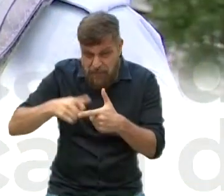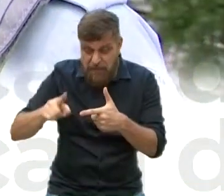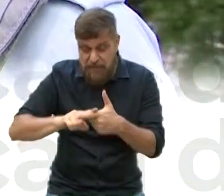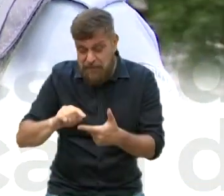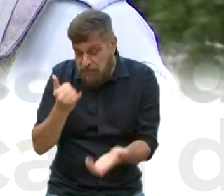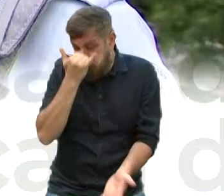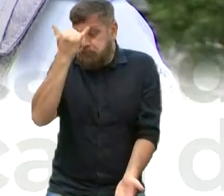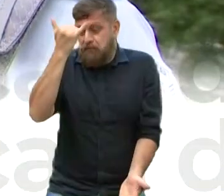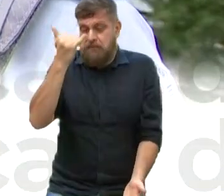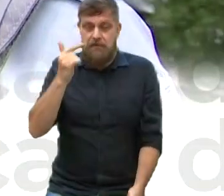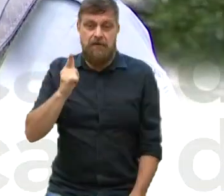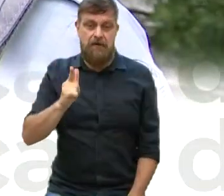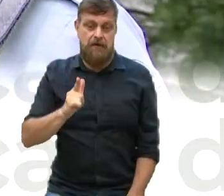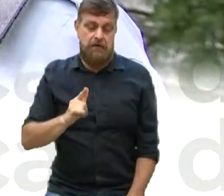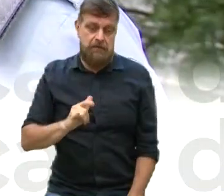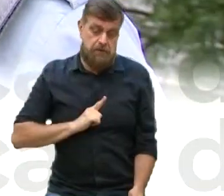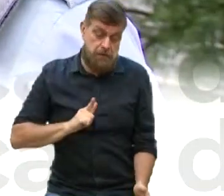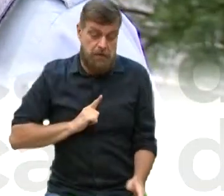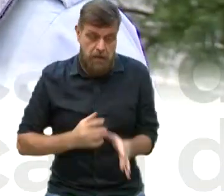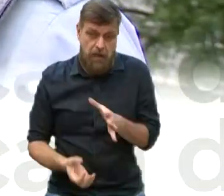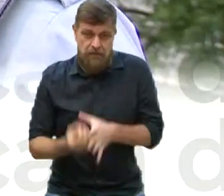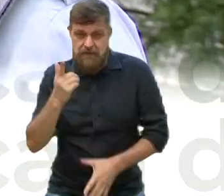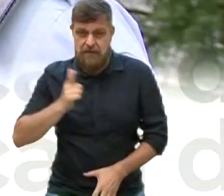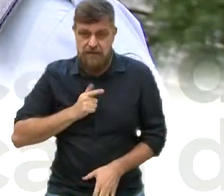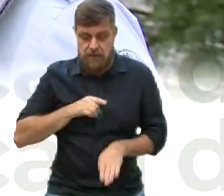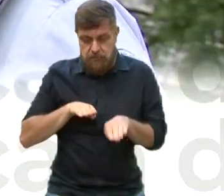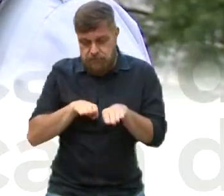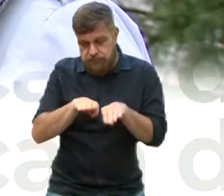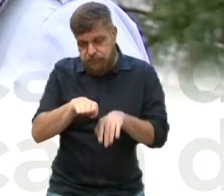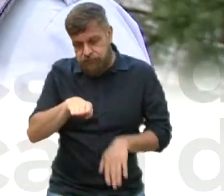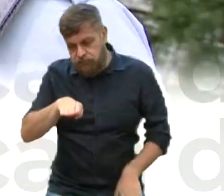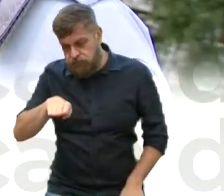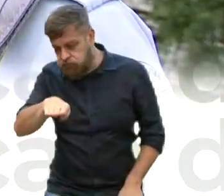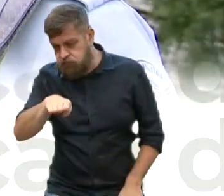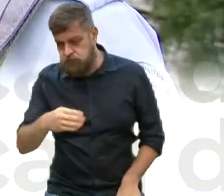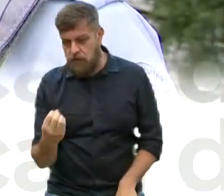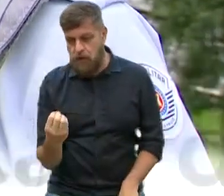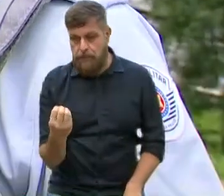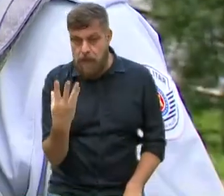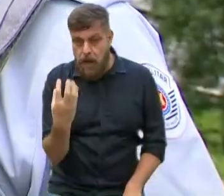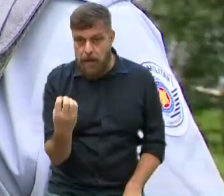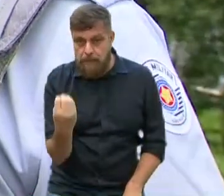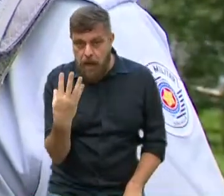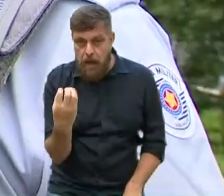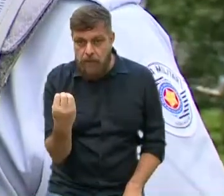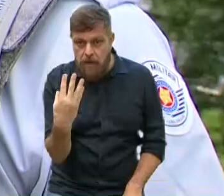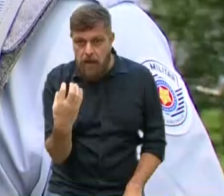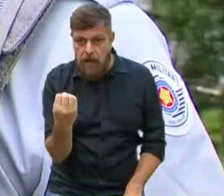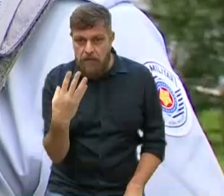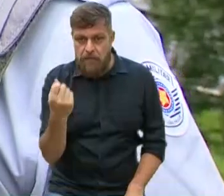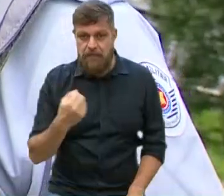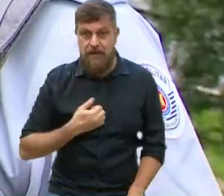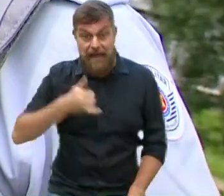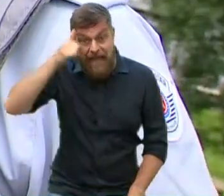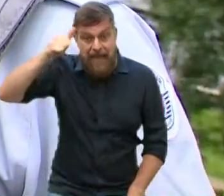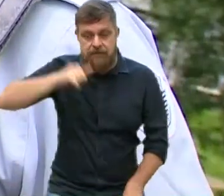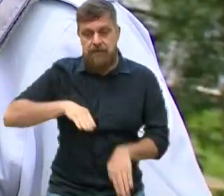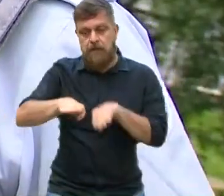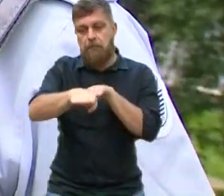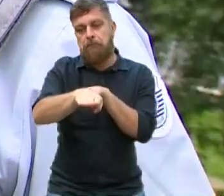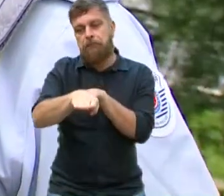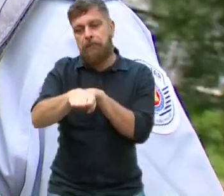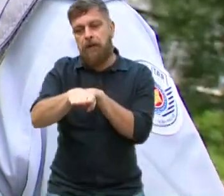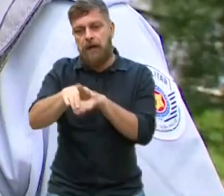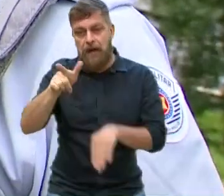numa viagem, como se for o caso de usar um acostamento, sinalize bem, evite ficar no acostamento